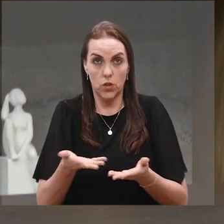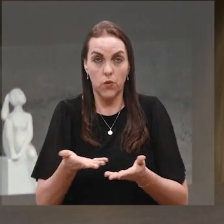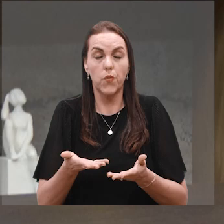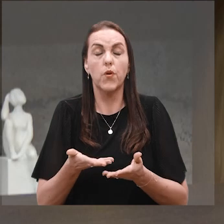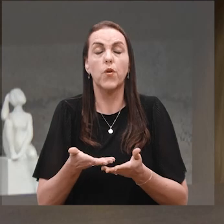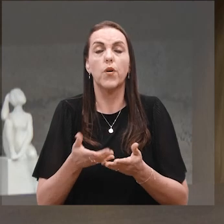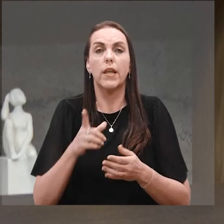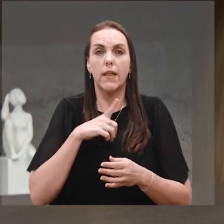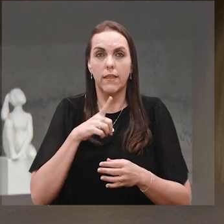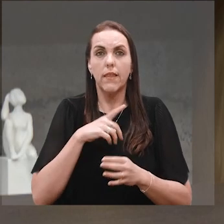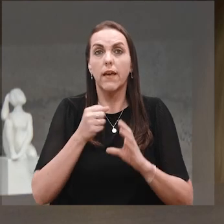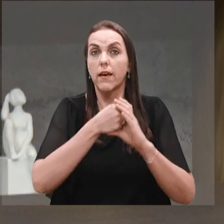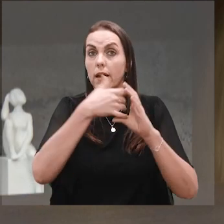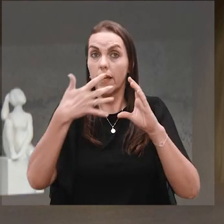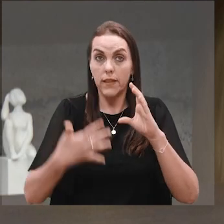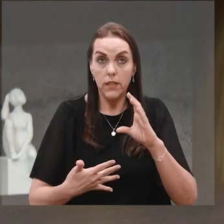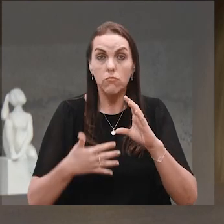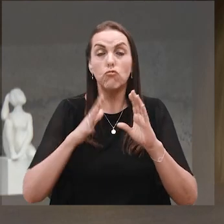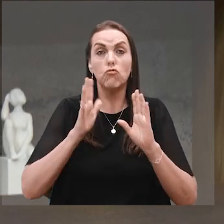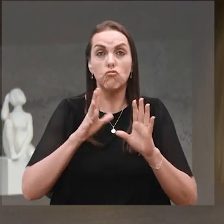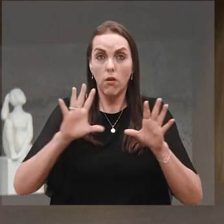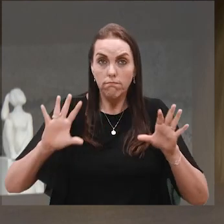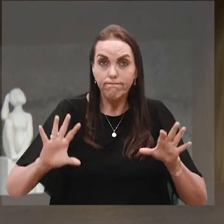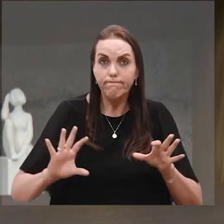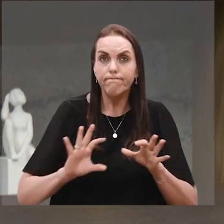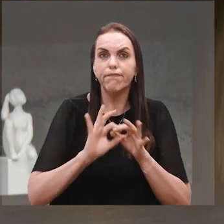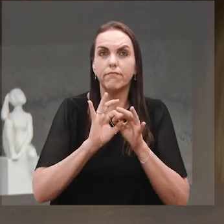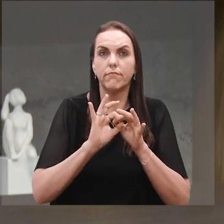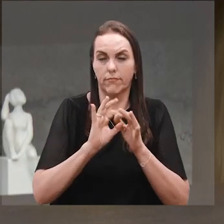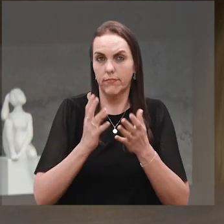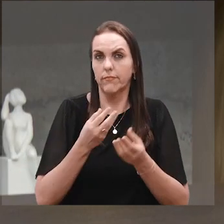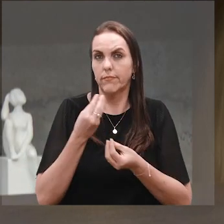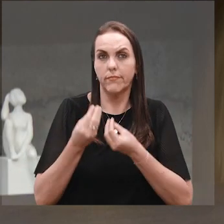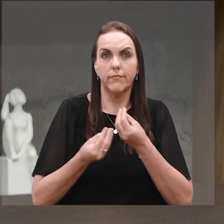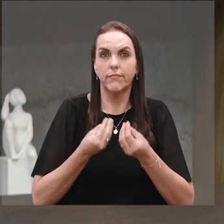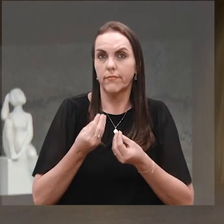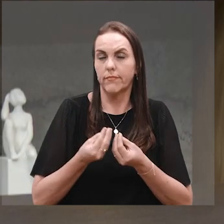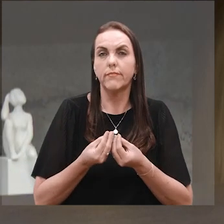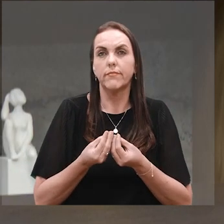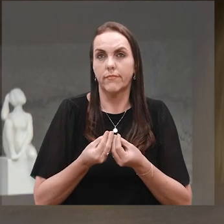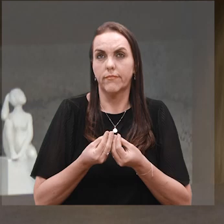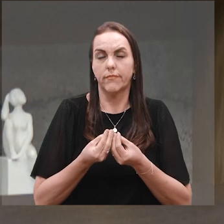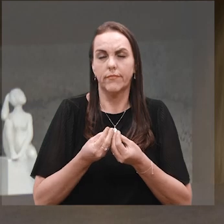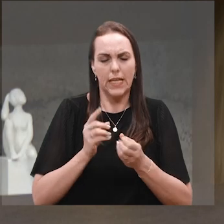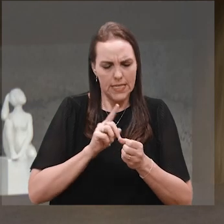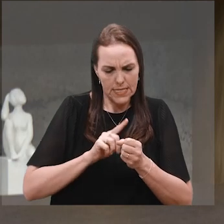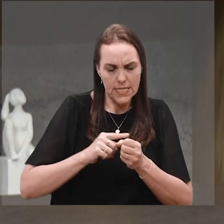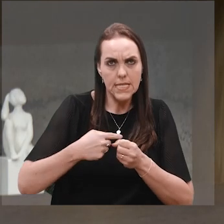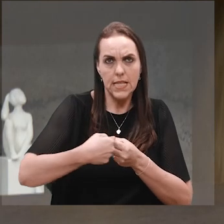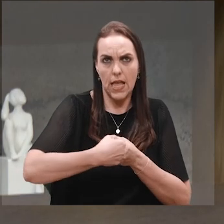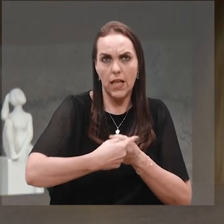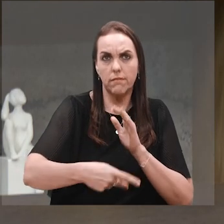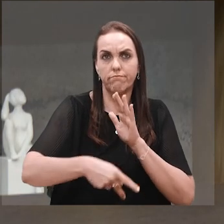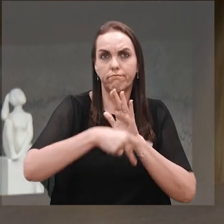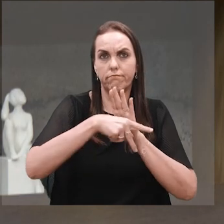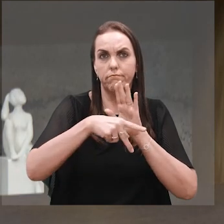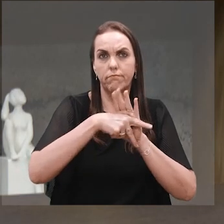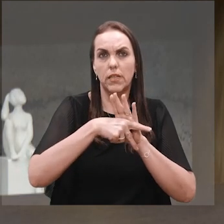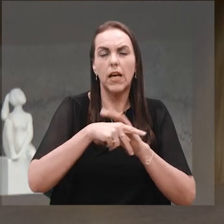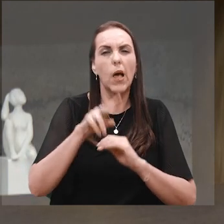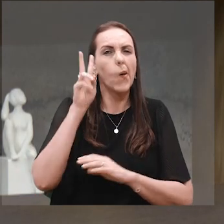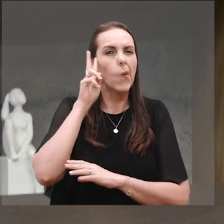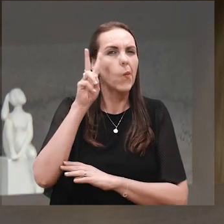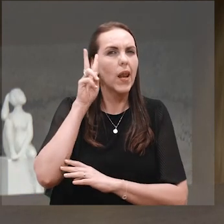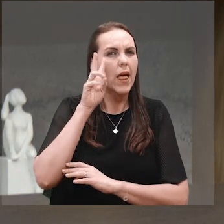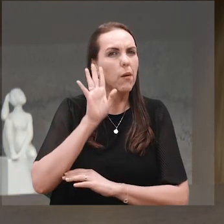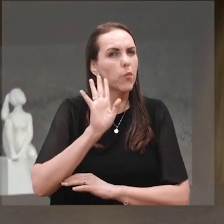tratando, elas ganham um caráter muitas vezes até já se integrando com características urbanas? Eu lembro, por exemplo, se